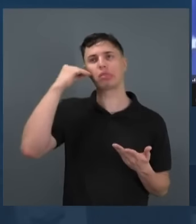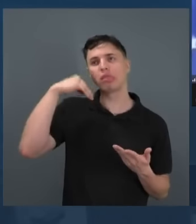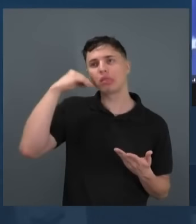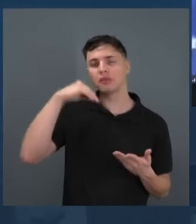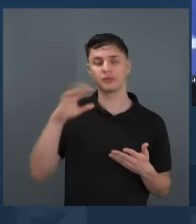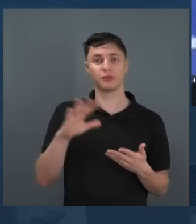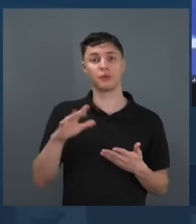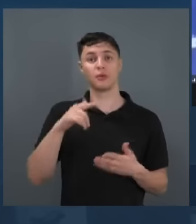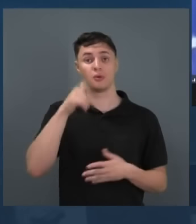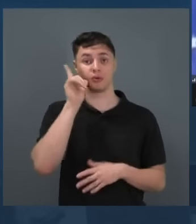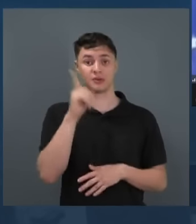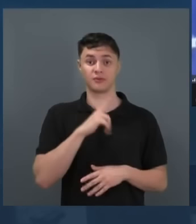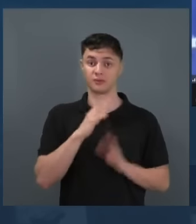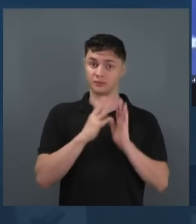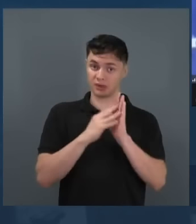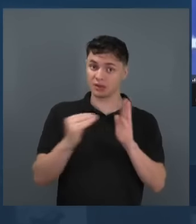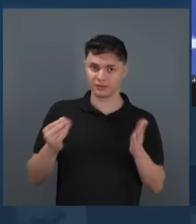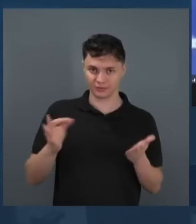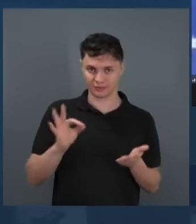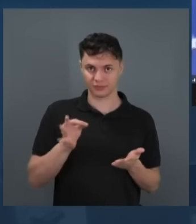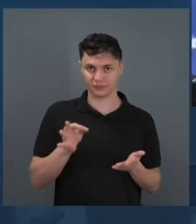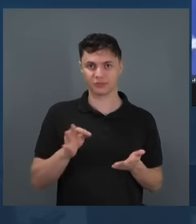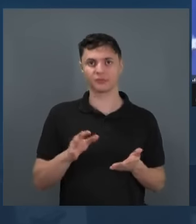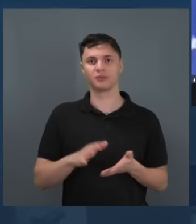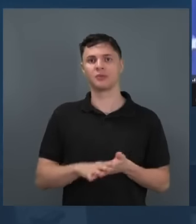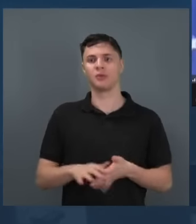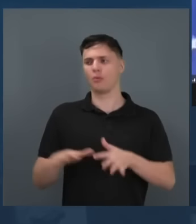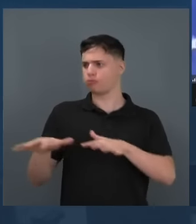Ontem tivemos um exemplo de como a